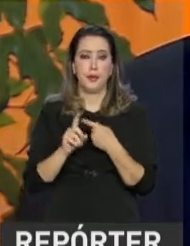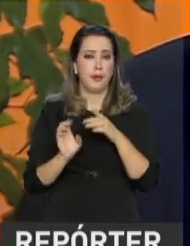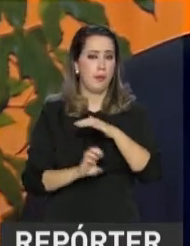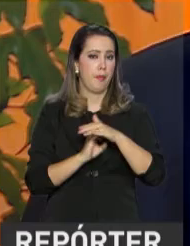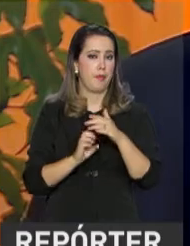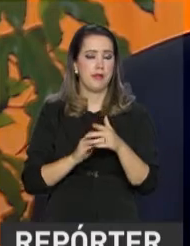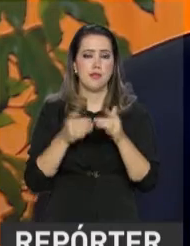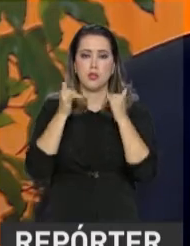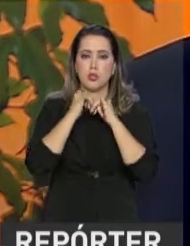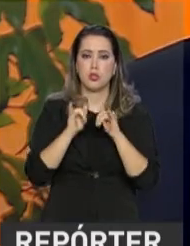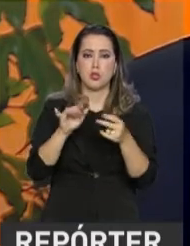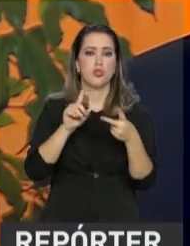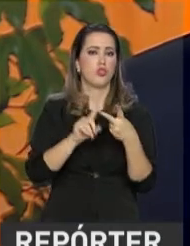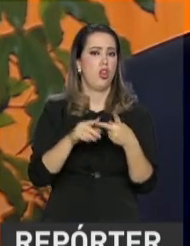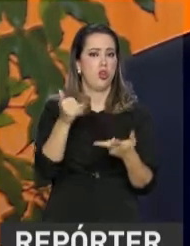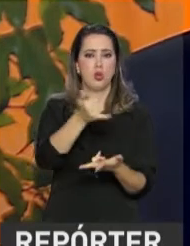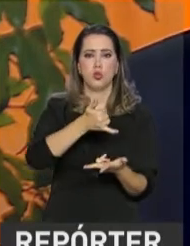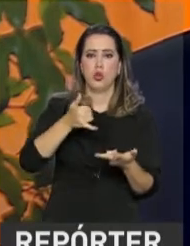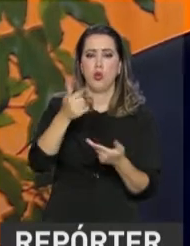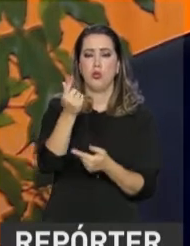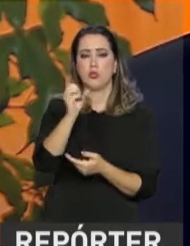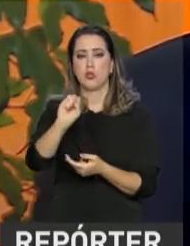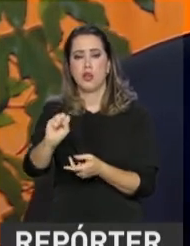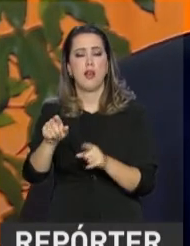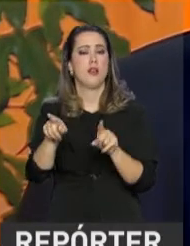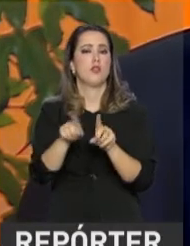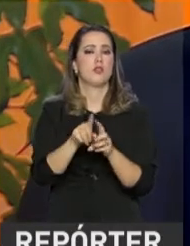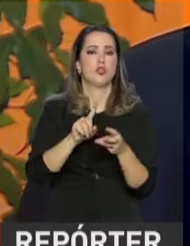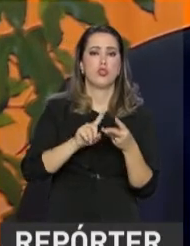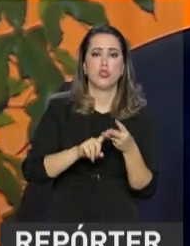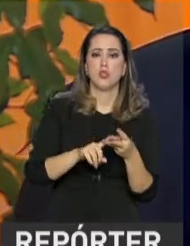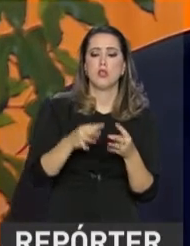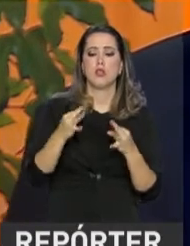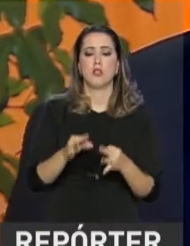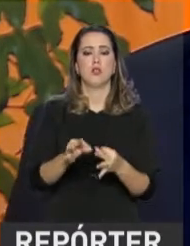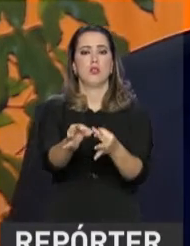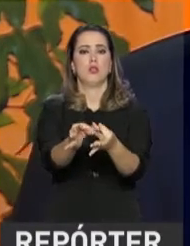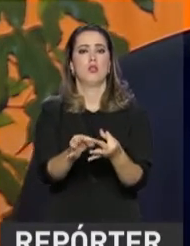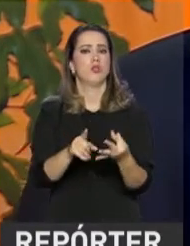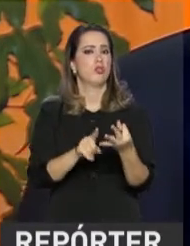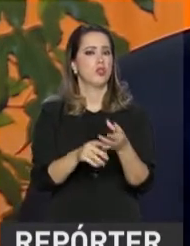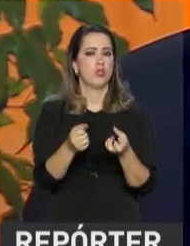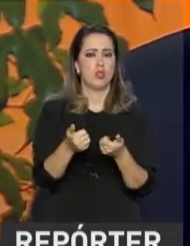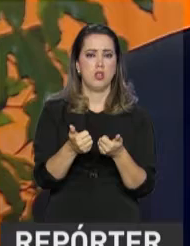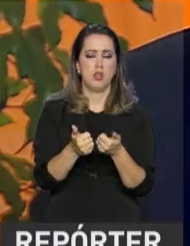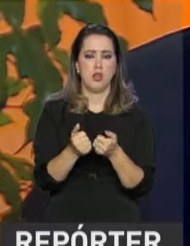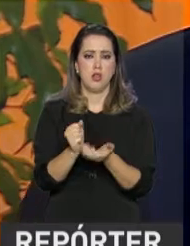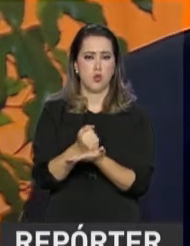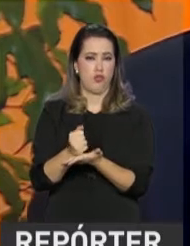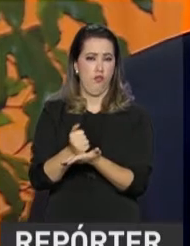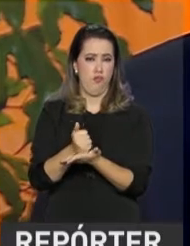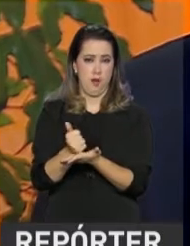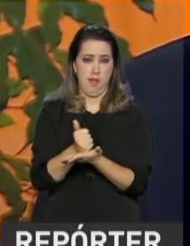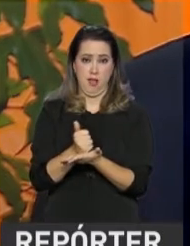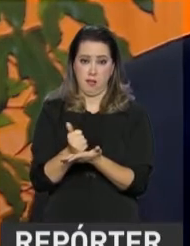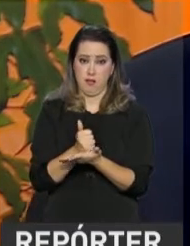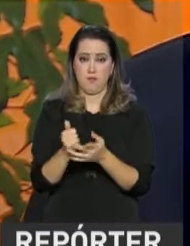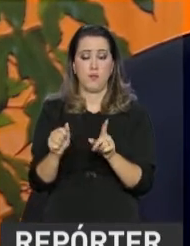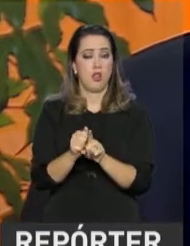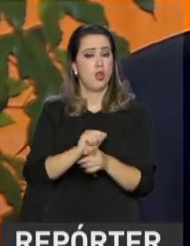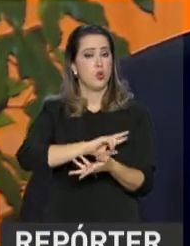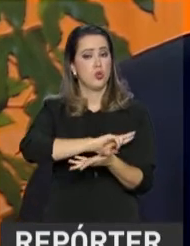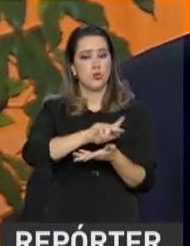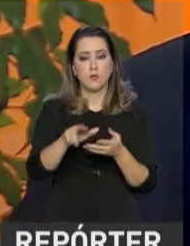investimentos na área é de tecnologia na área de fármacos ou seja em todas aquelas áreas que